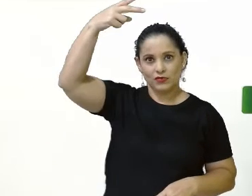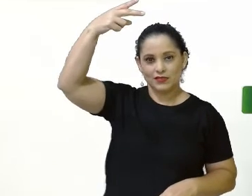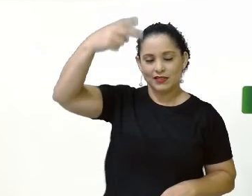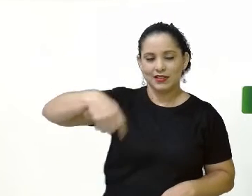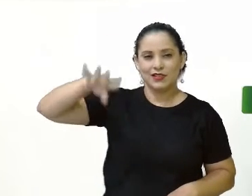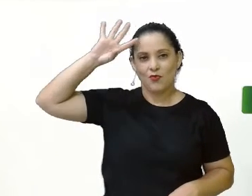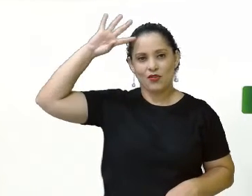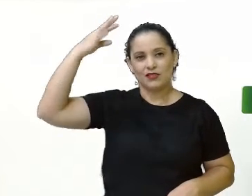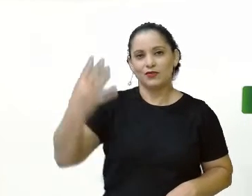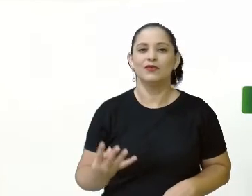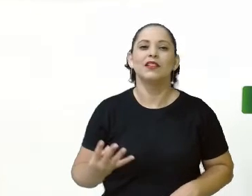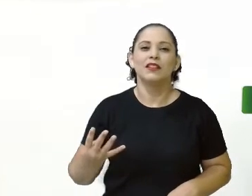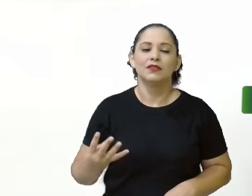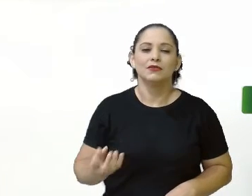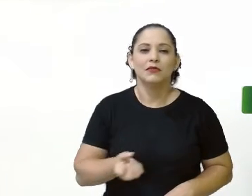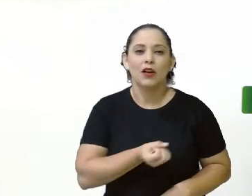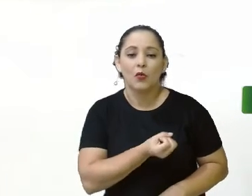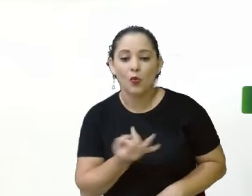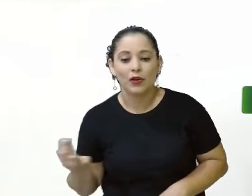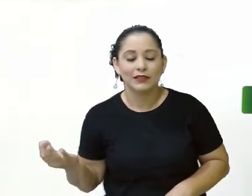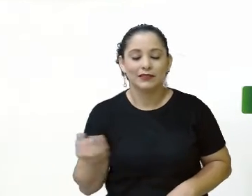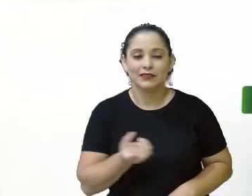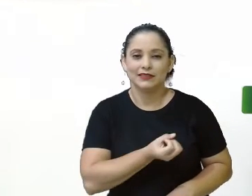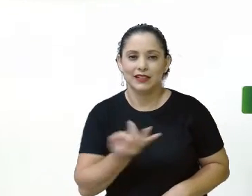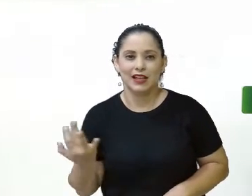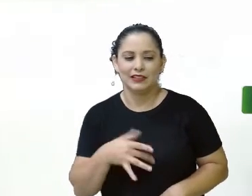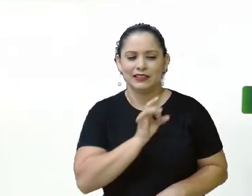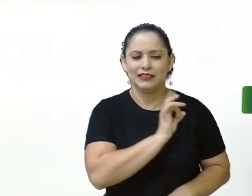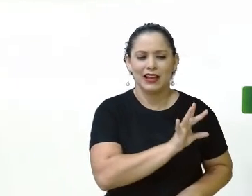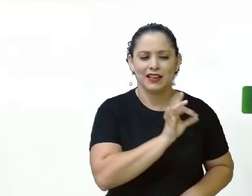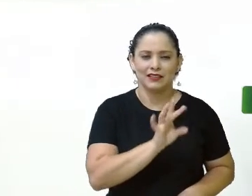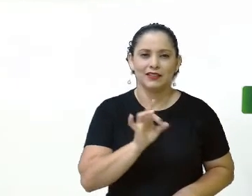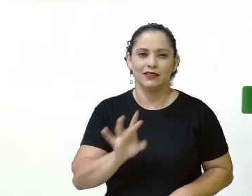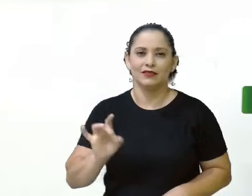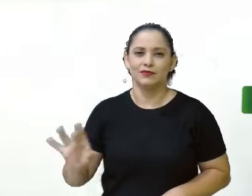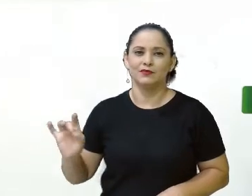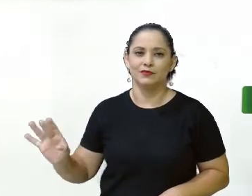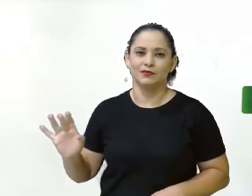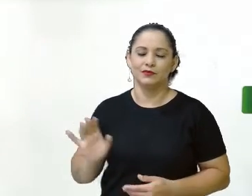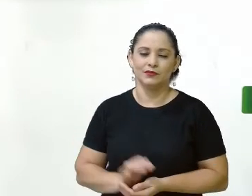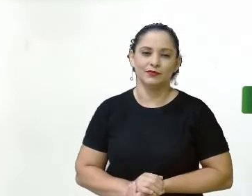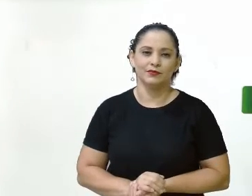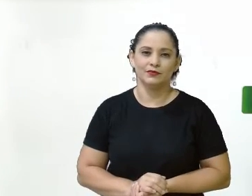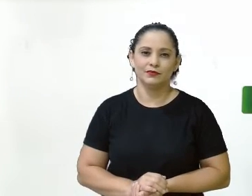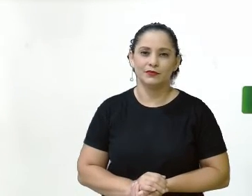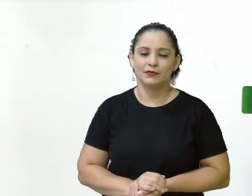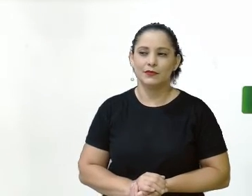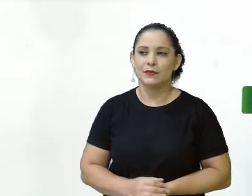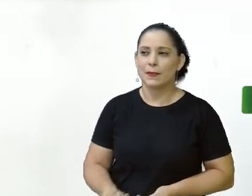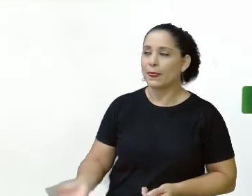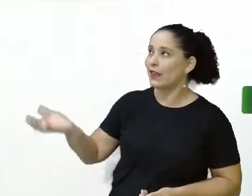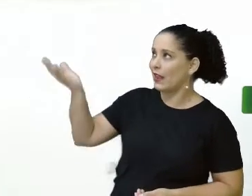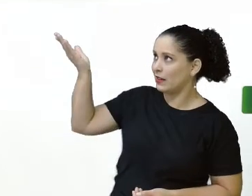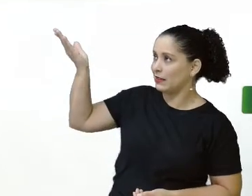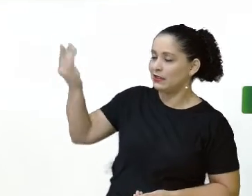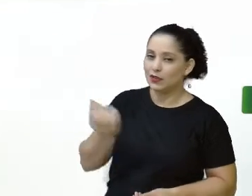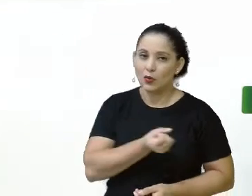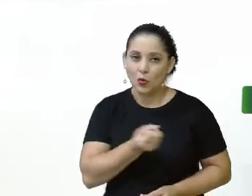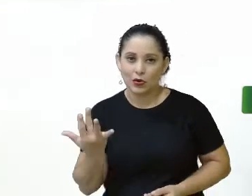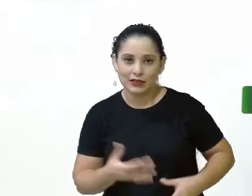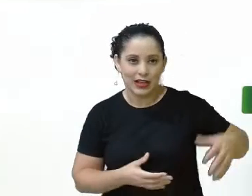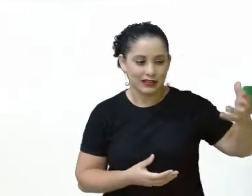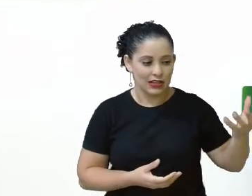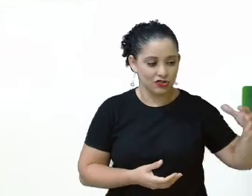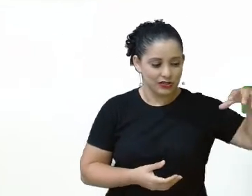ou seja, a quantidade para cada situação. Aqui no caso das cestas e aqui